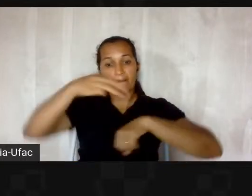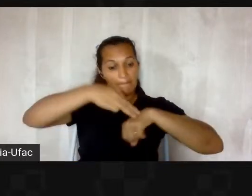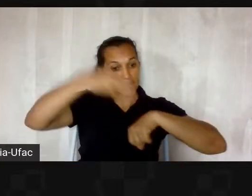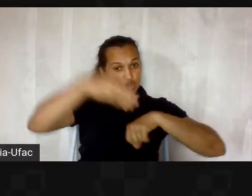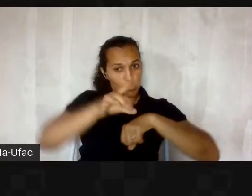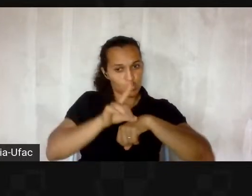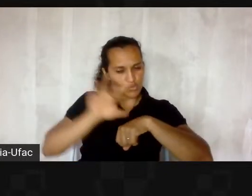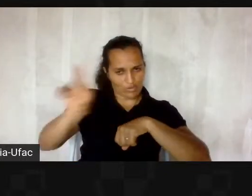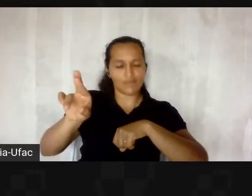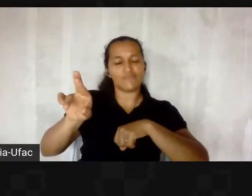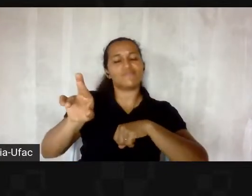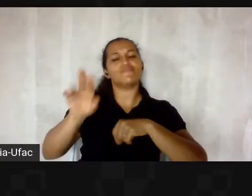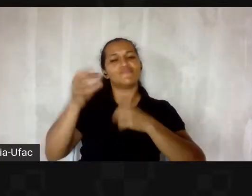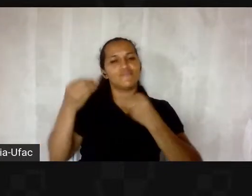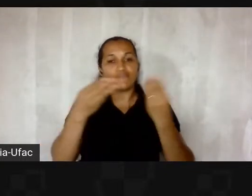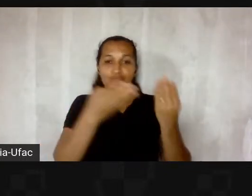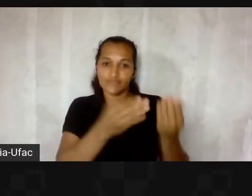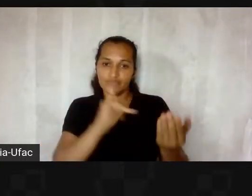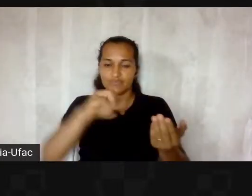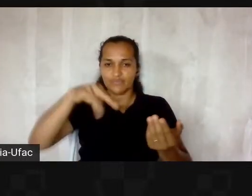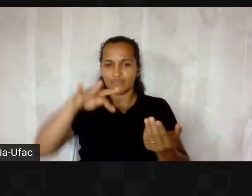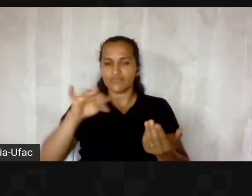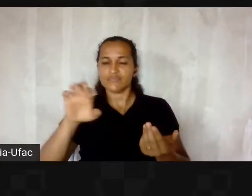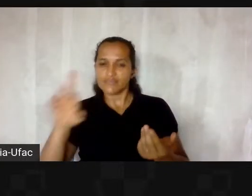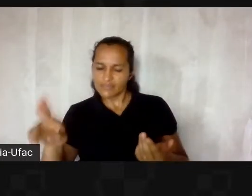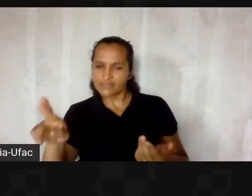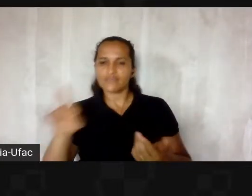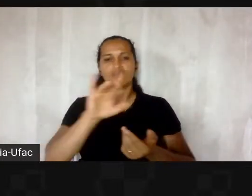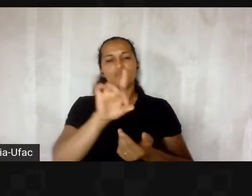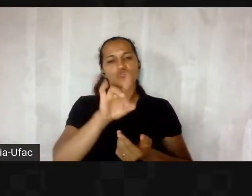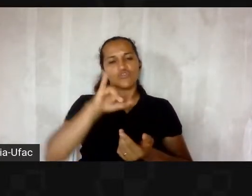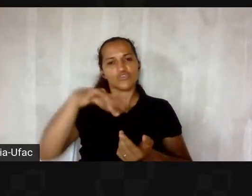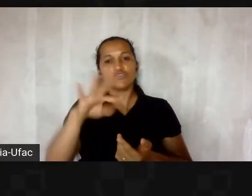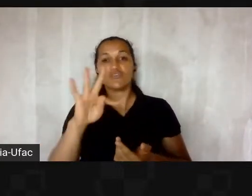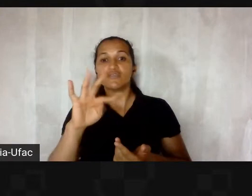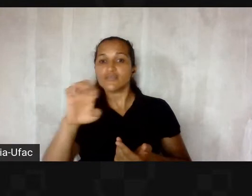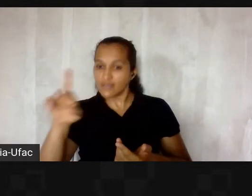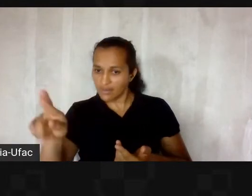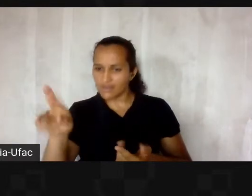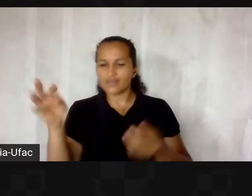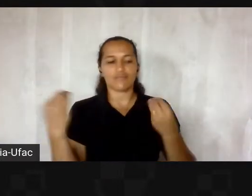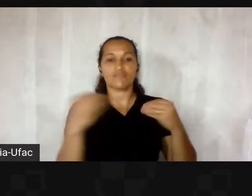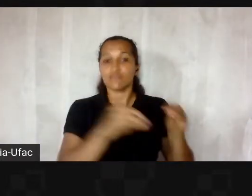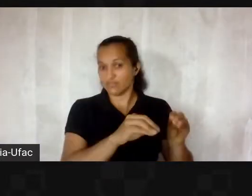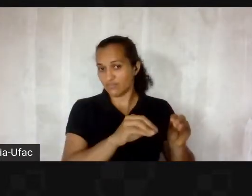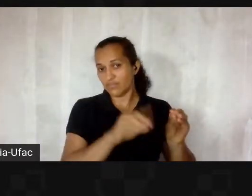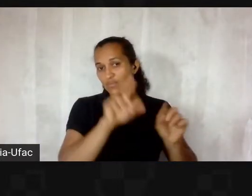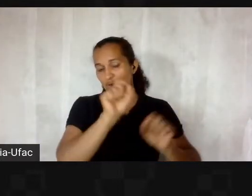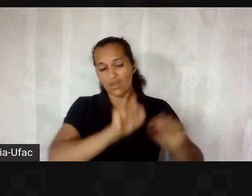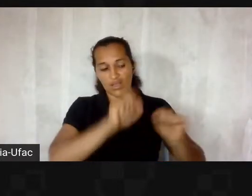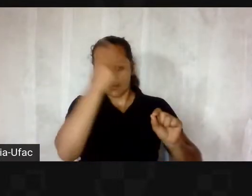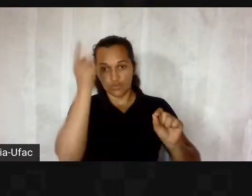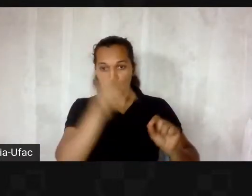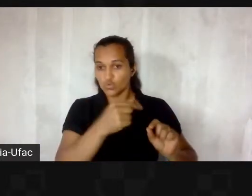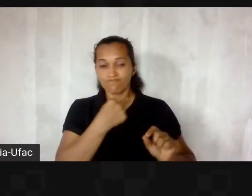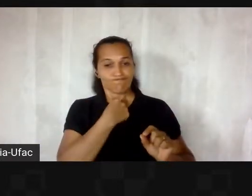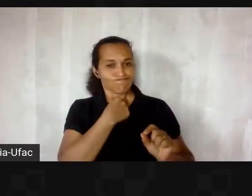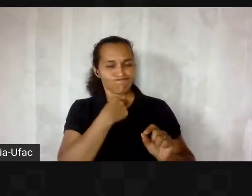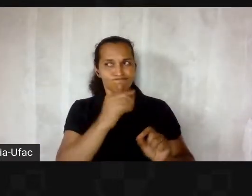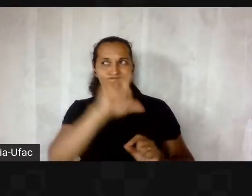oferecendo Minter e Dinter na sede para quem não podia se ausentar do Estado